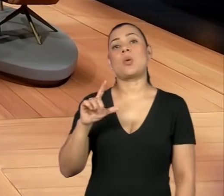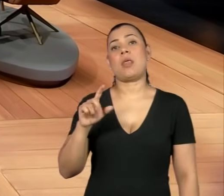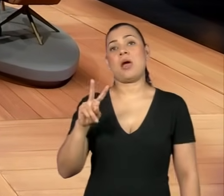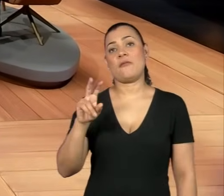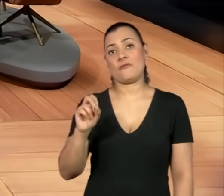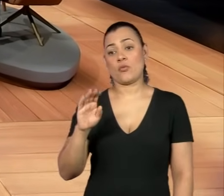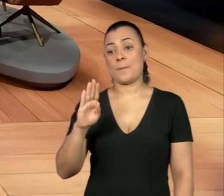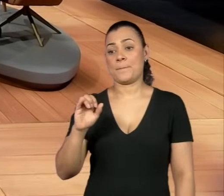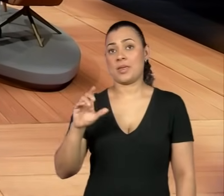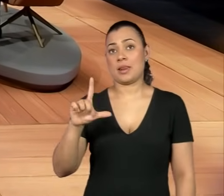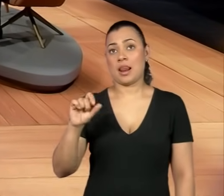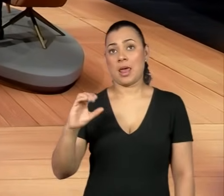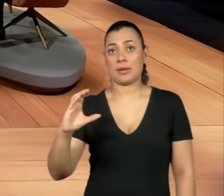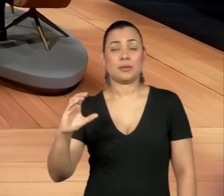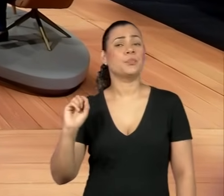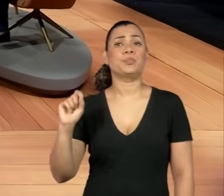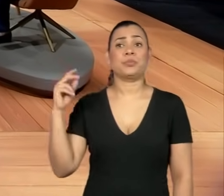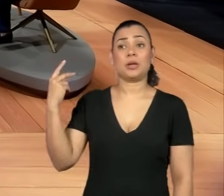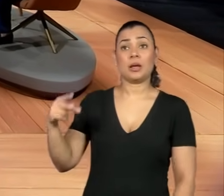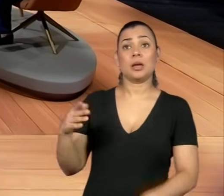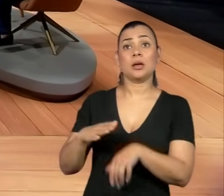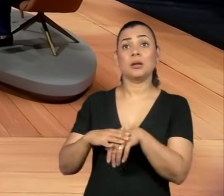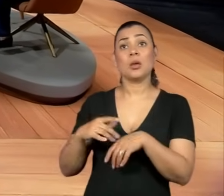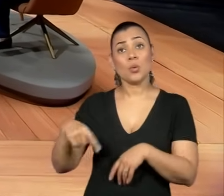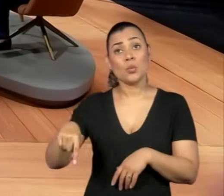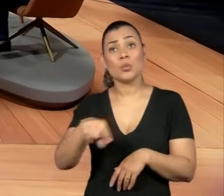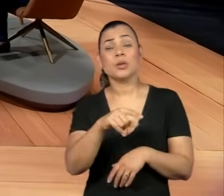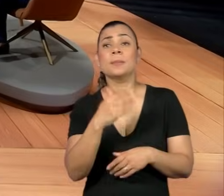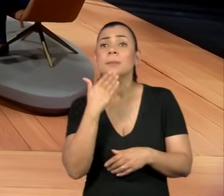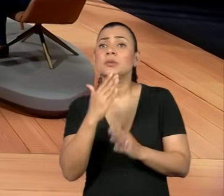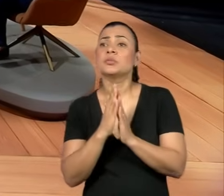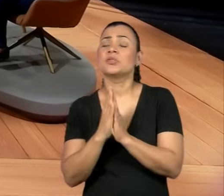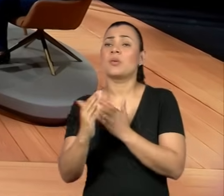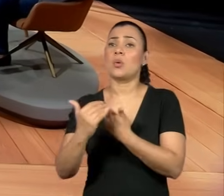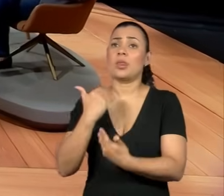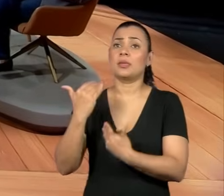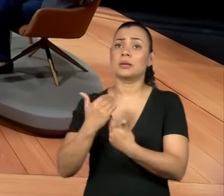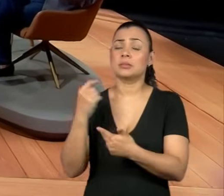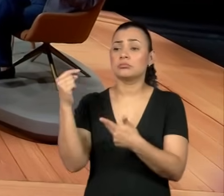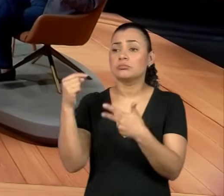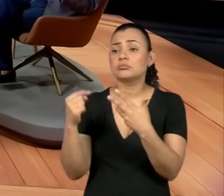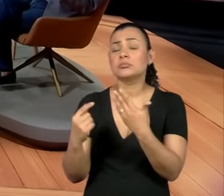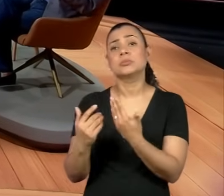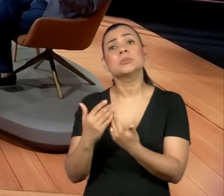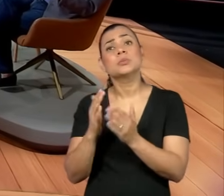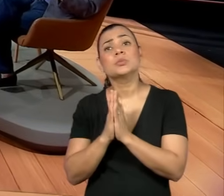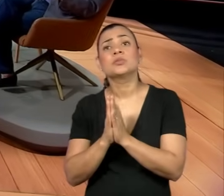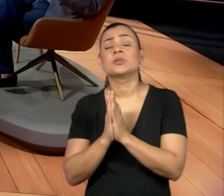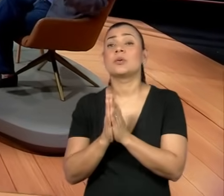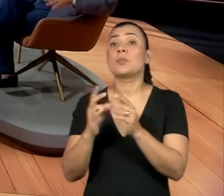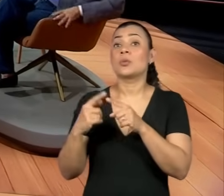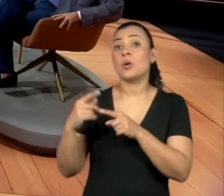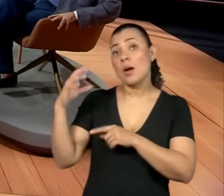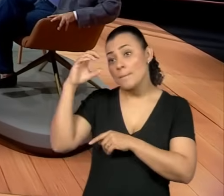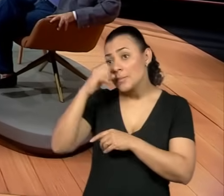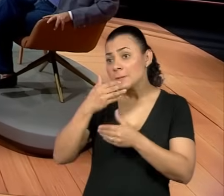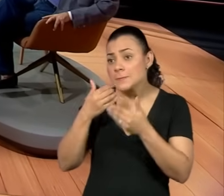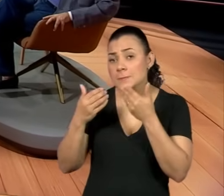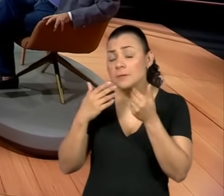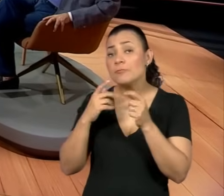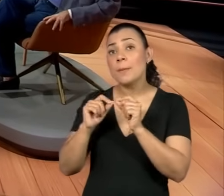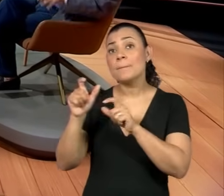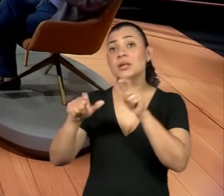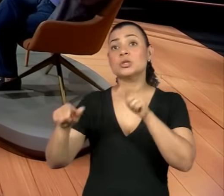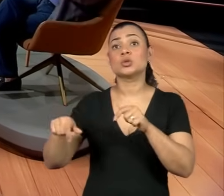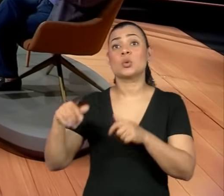eu ia à embaixada pedir conselhos e orientações, porque eu sempre aprendi a ouvir as pessoas que sabem mais que a